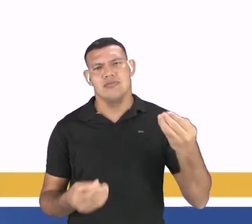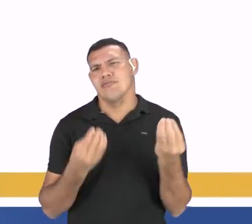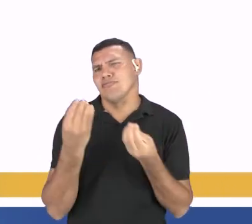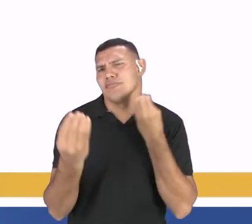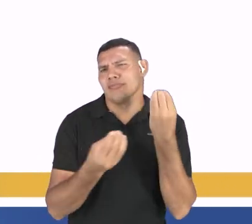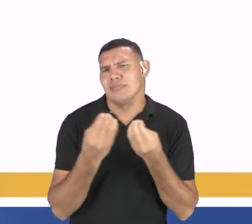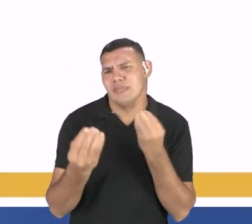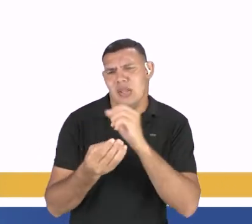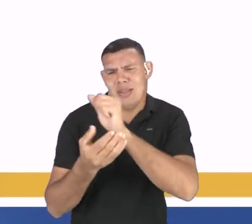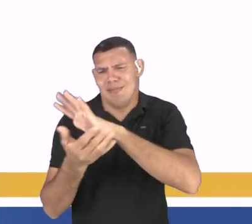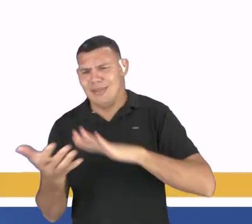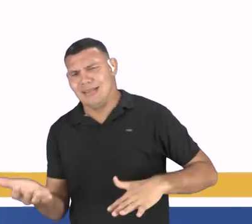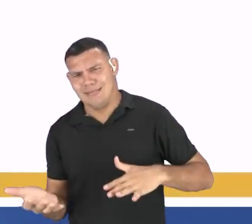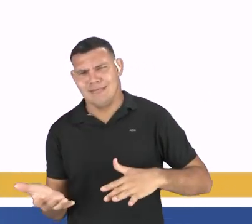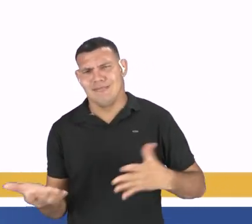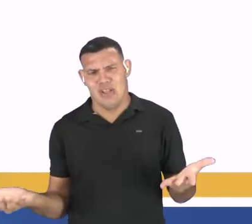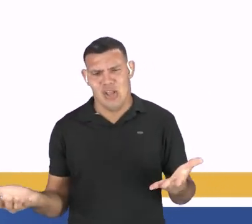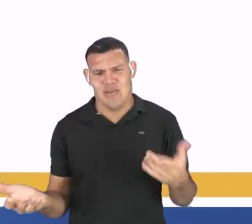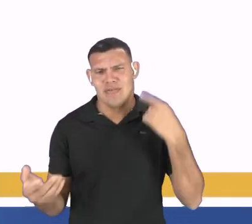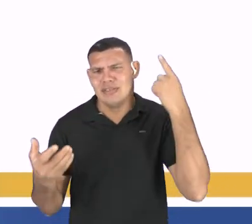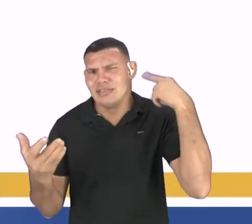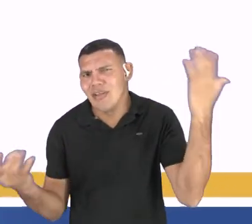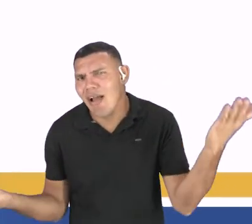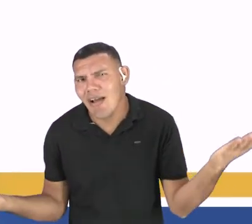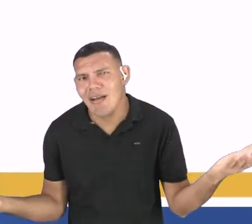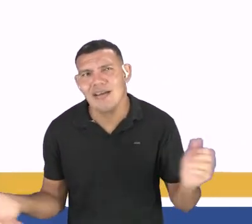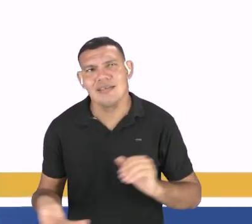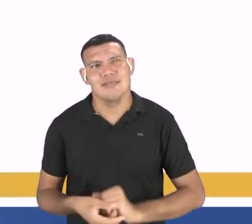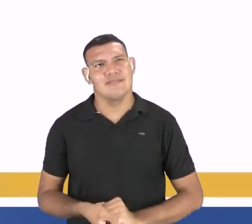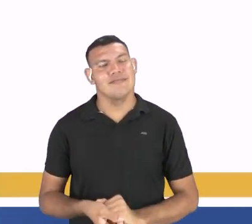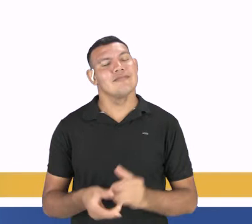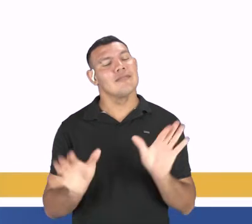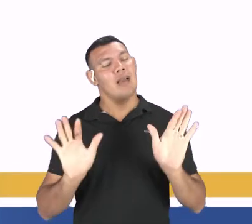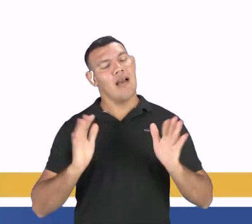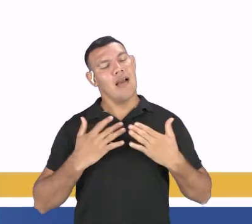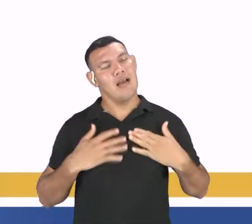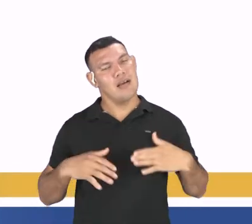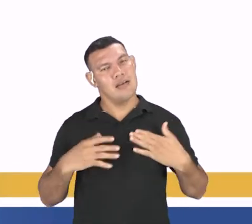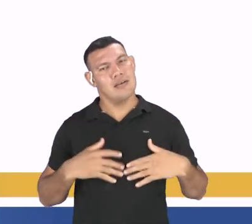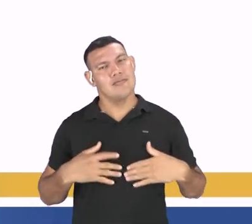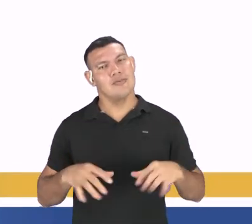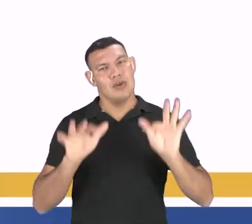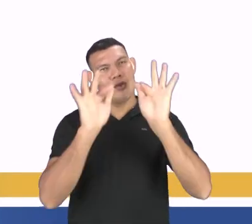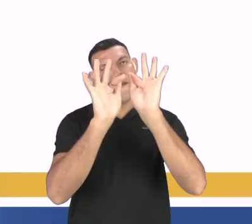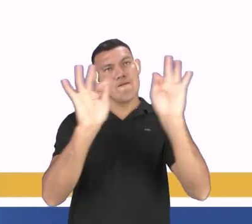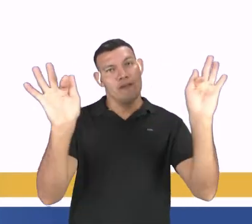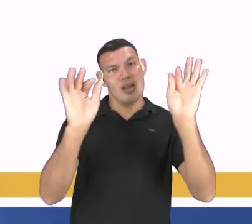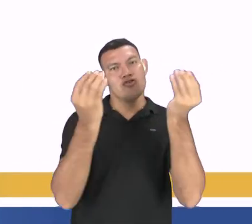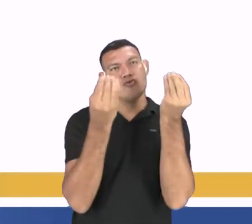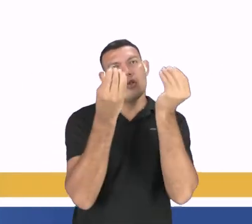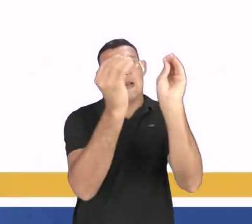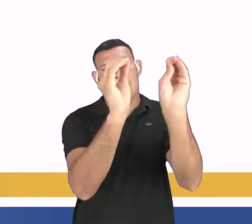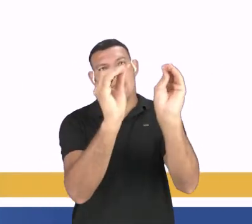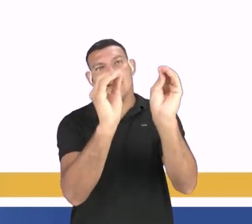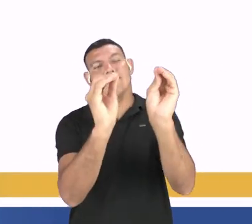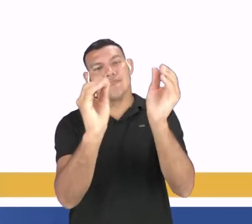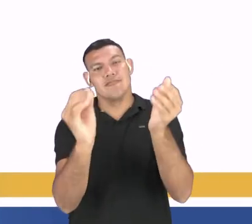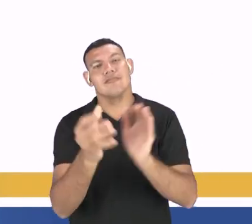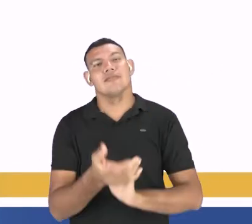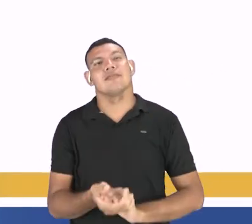exercício louco que o senhor está falando aí? Olha a frase que você vai entender. Espacinho, vamos ao